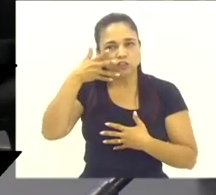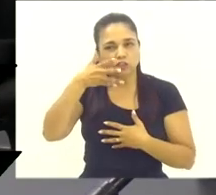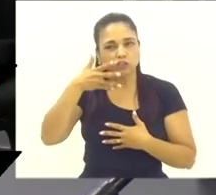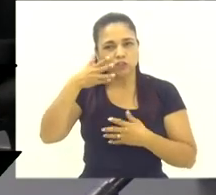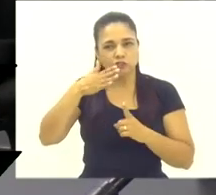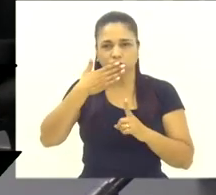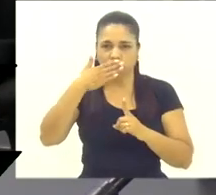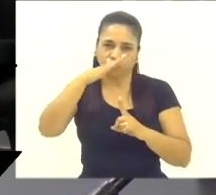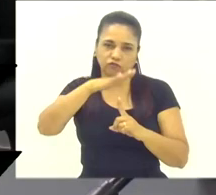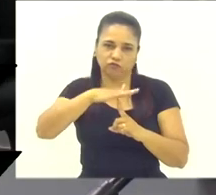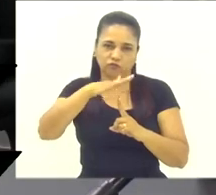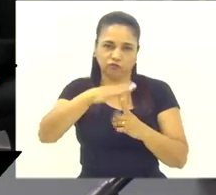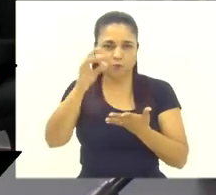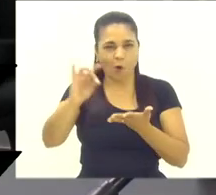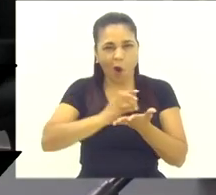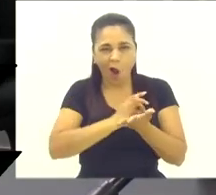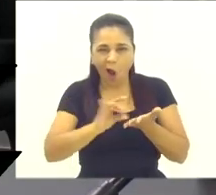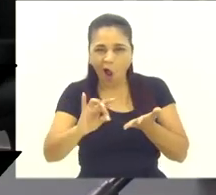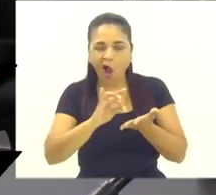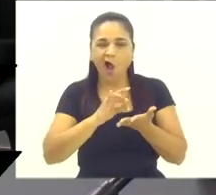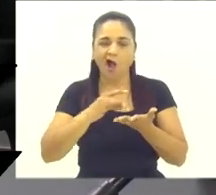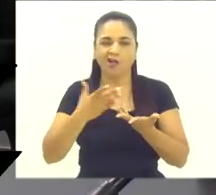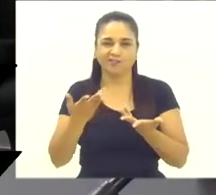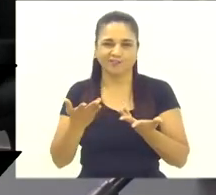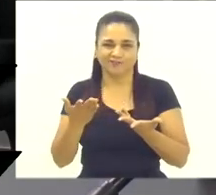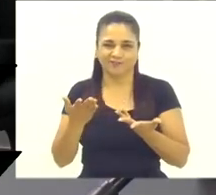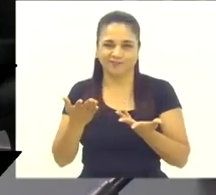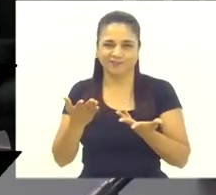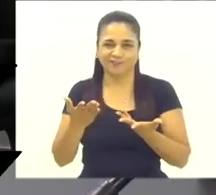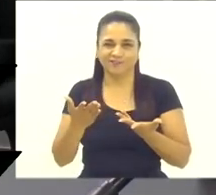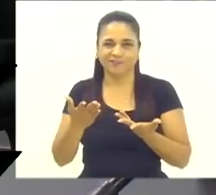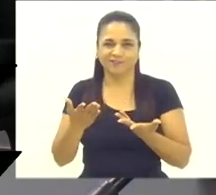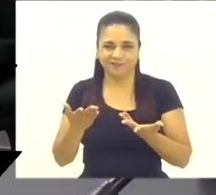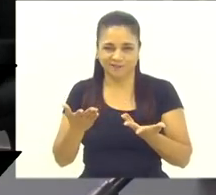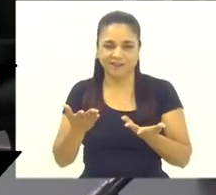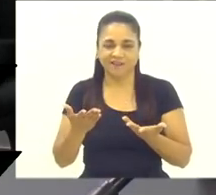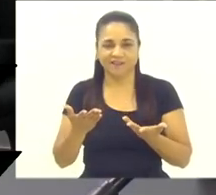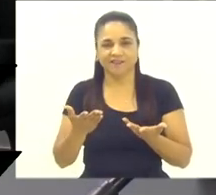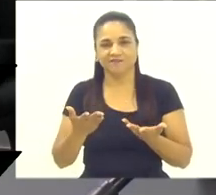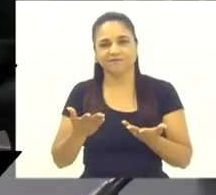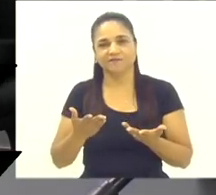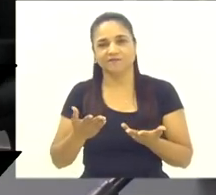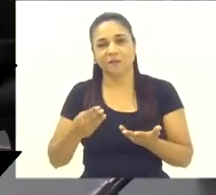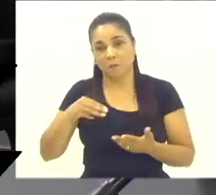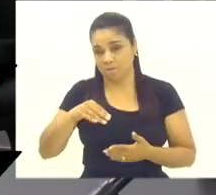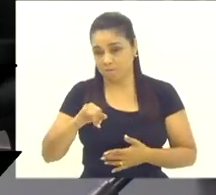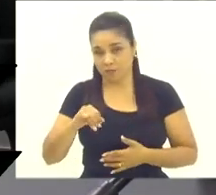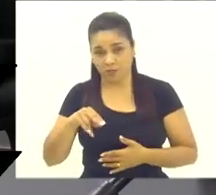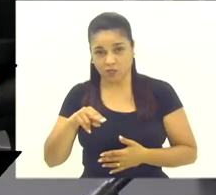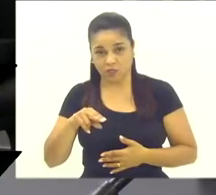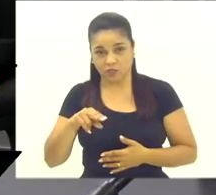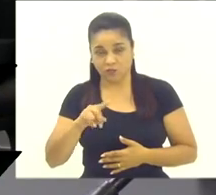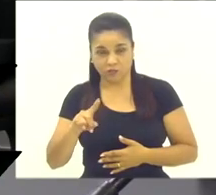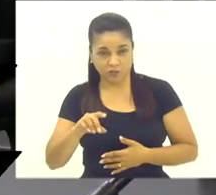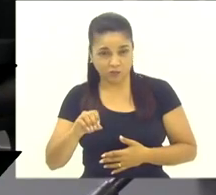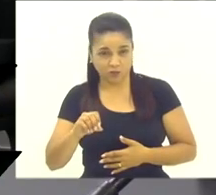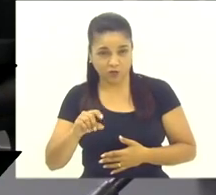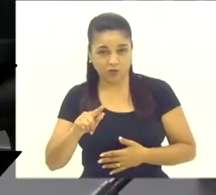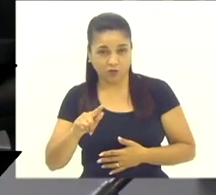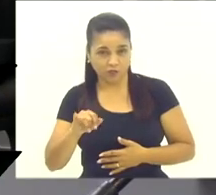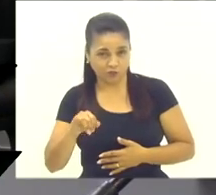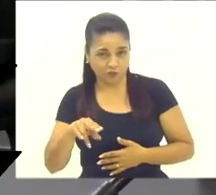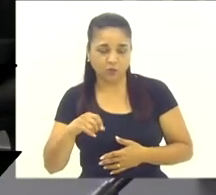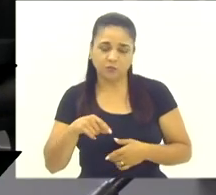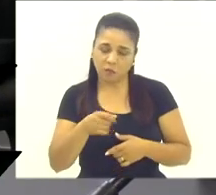às vezes é isso o discurso de ódio sensacionalista muitas vezes misógino então é uma iniciativa muito muito boa eu